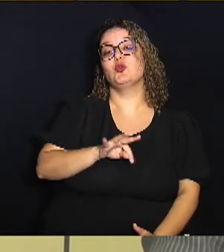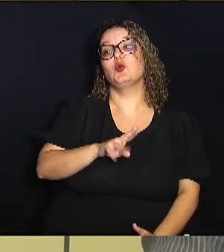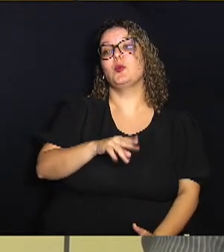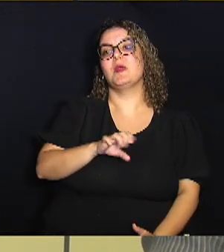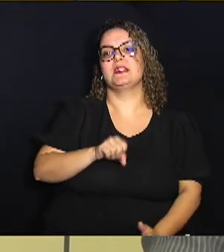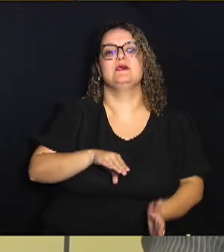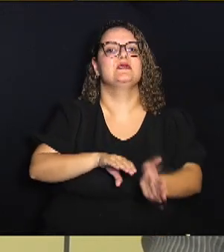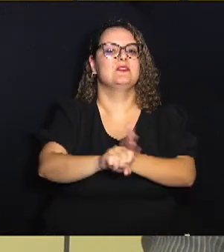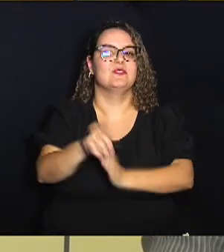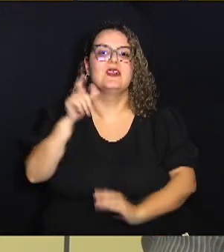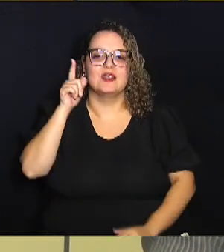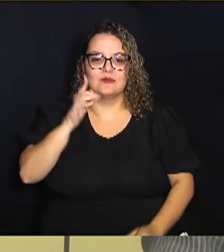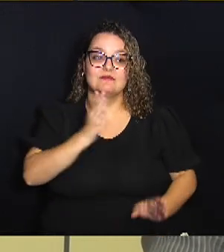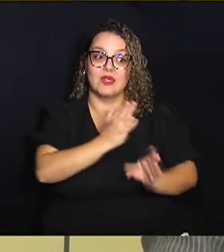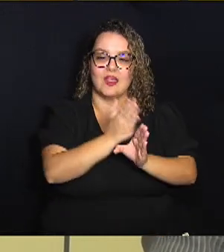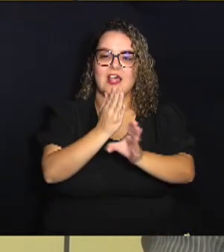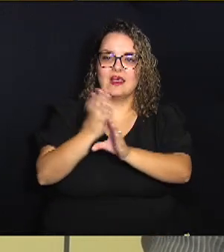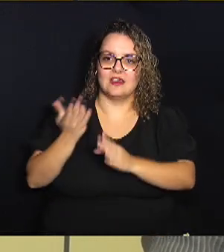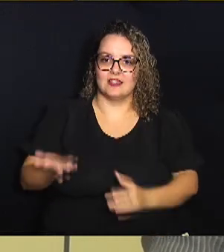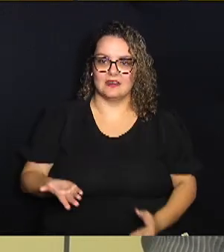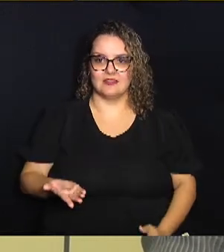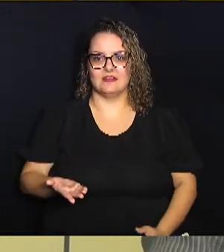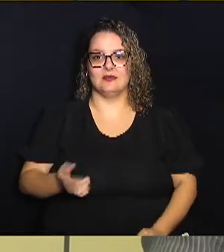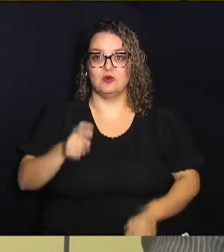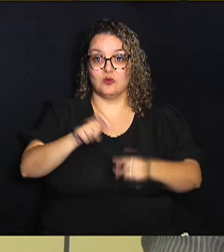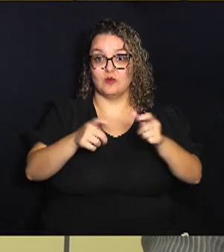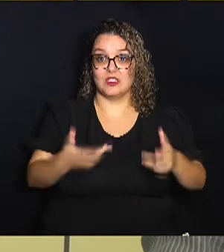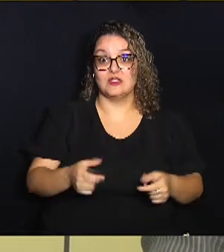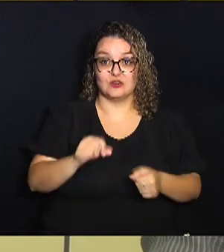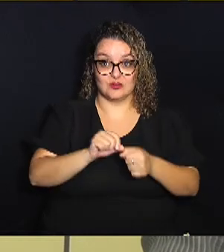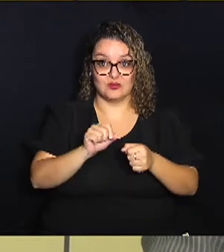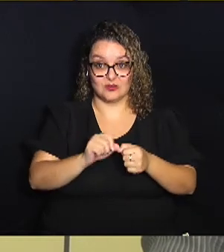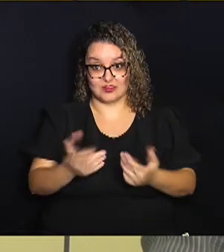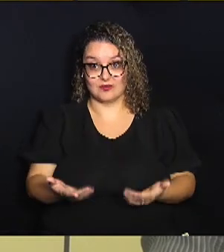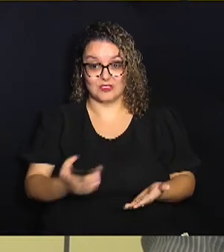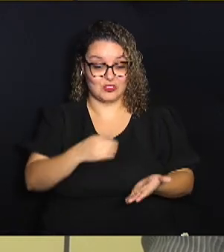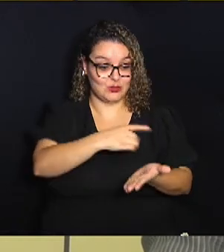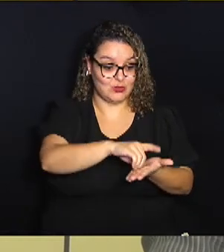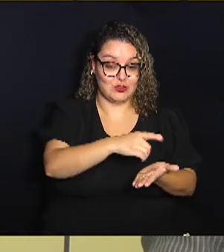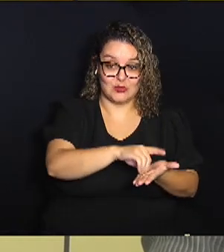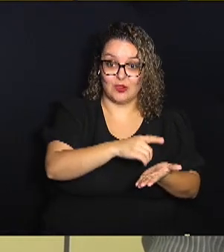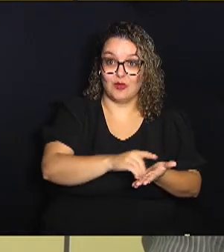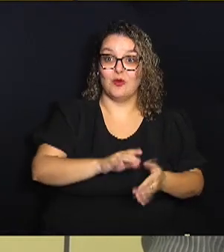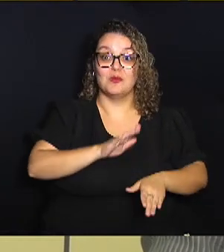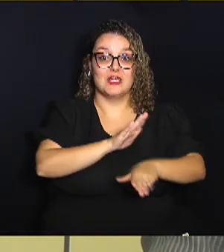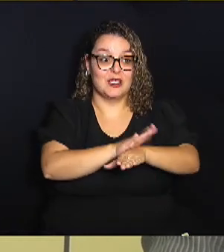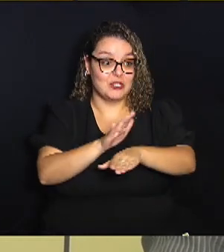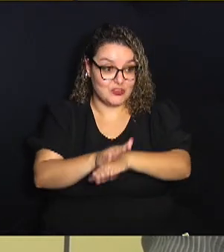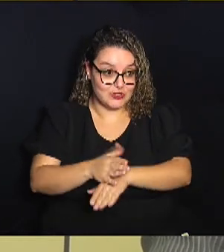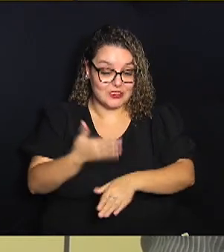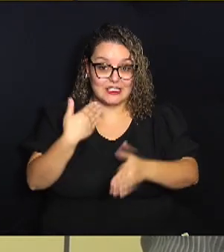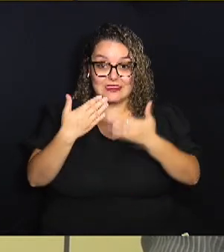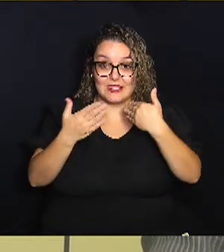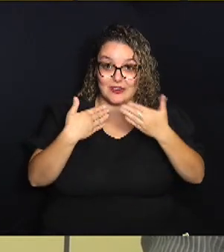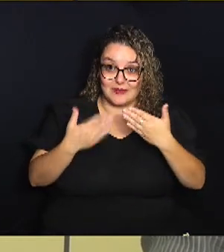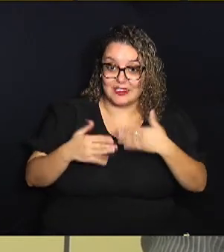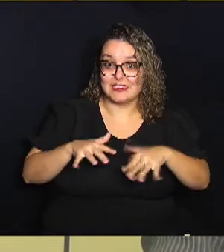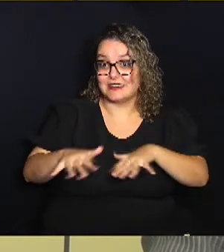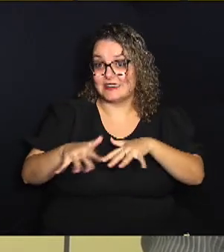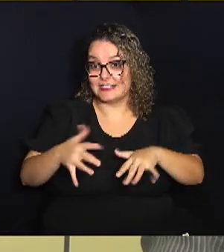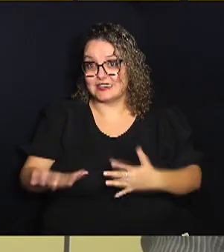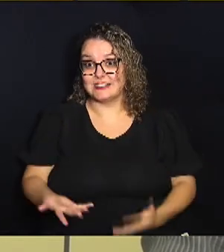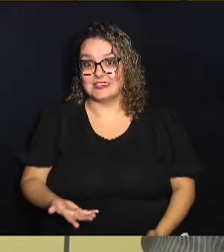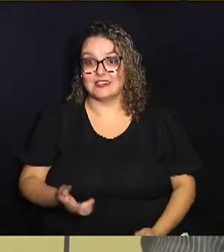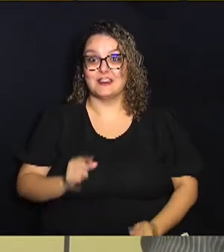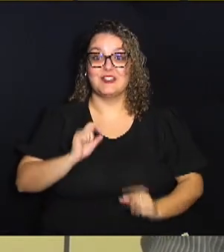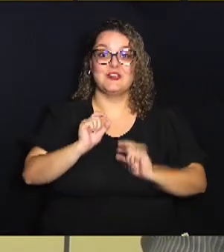assim, você vai conseguir identificar bastante pessoas que fizeram dicionários ali para poder auxiliar essa fala, esse movimento de